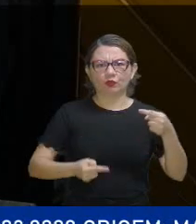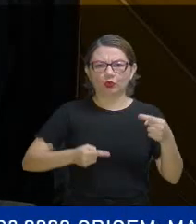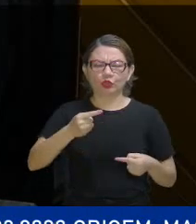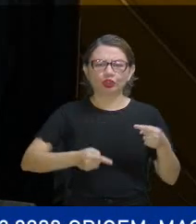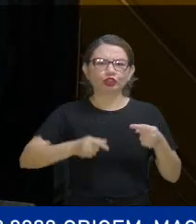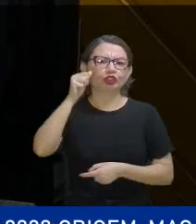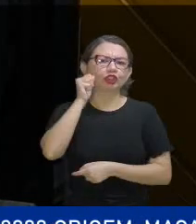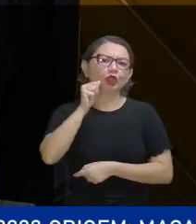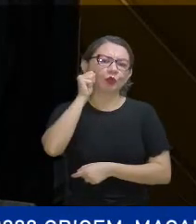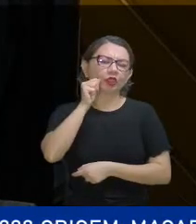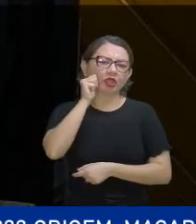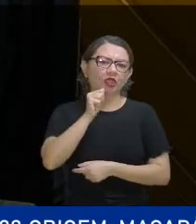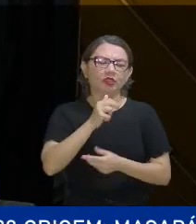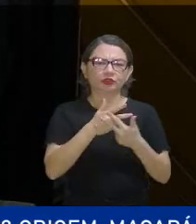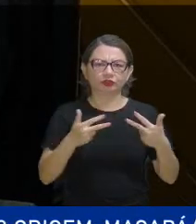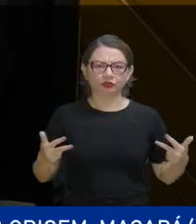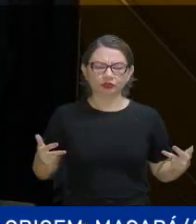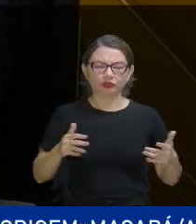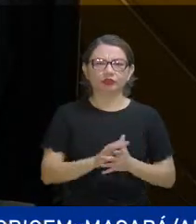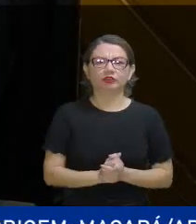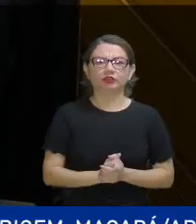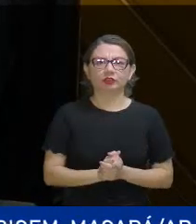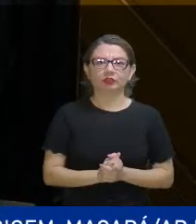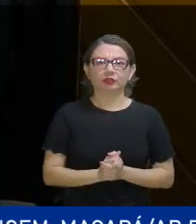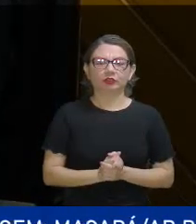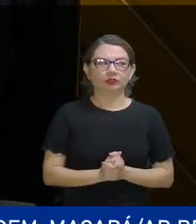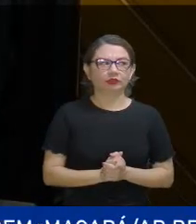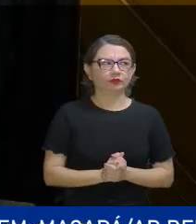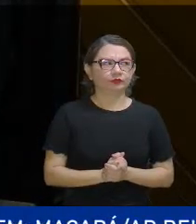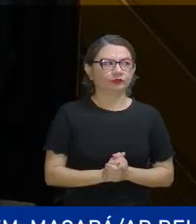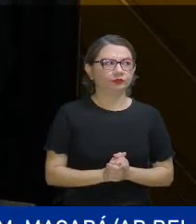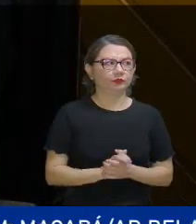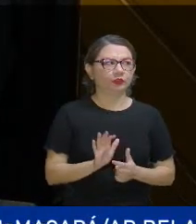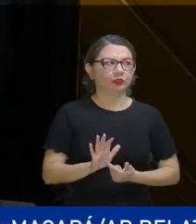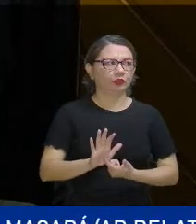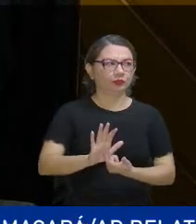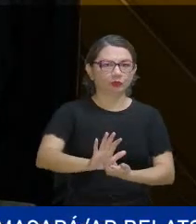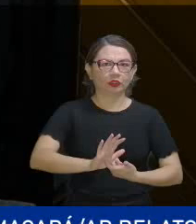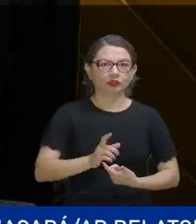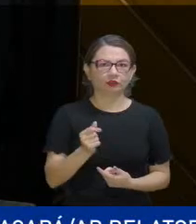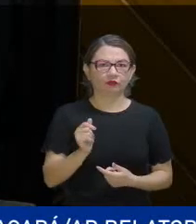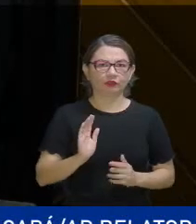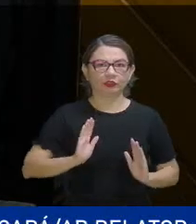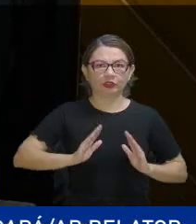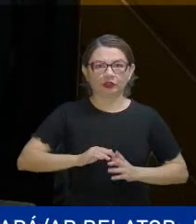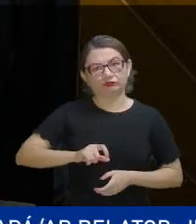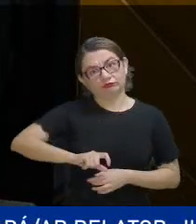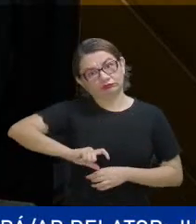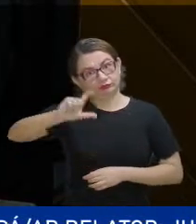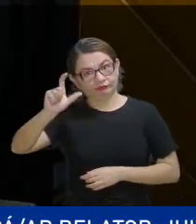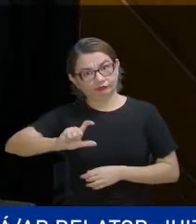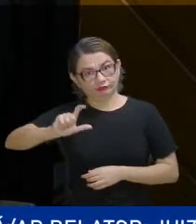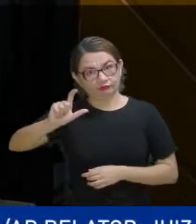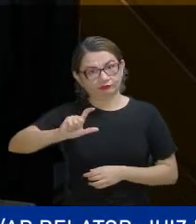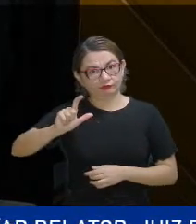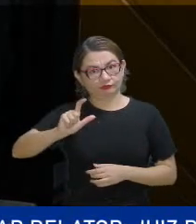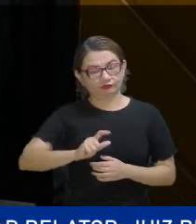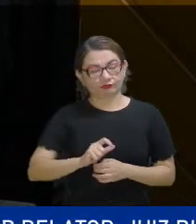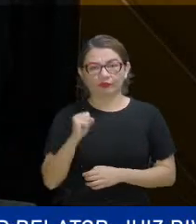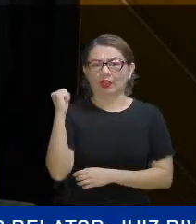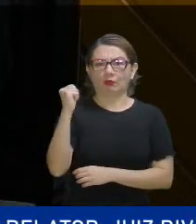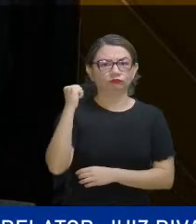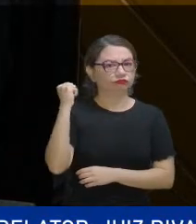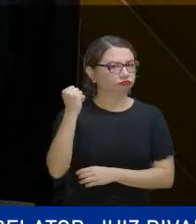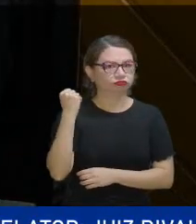participação política das mulheres em um determinado exercício, e representa valor expressivo, é irregularidade de natureza